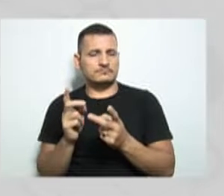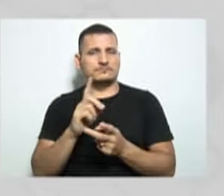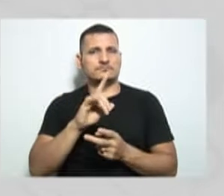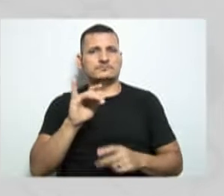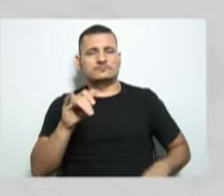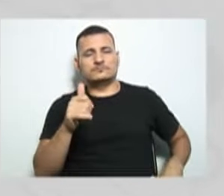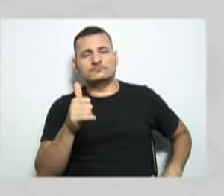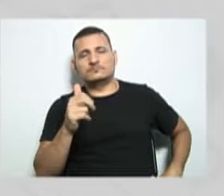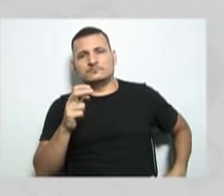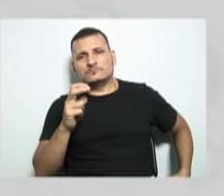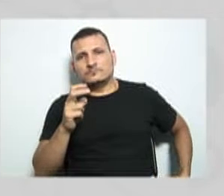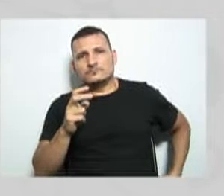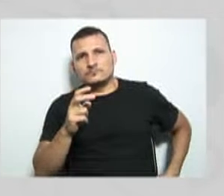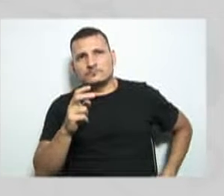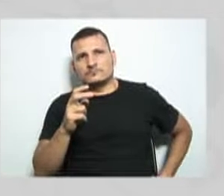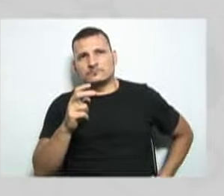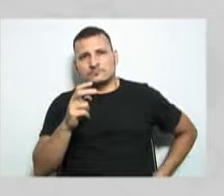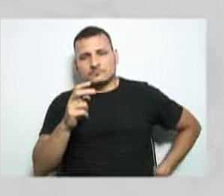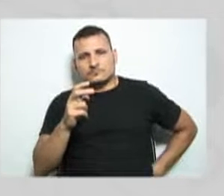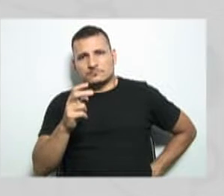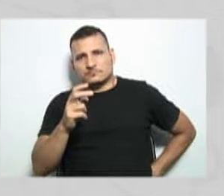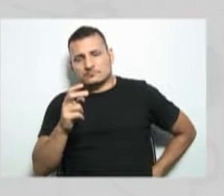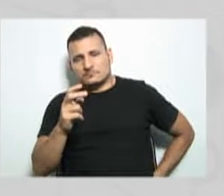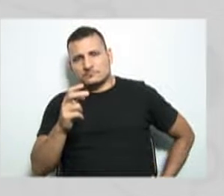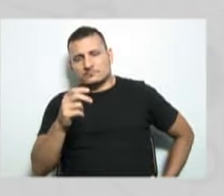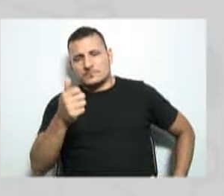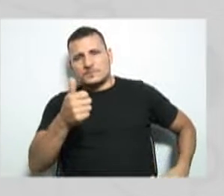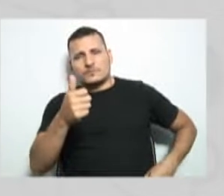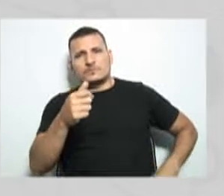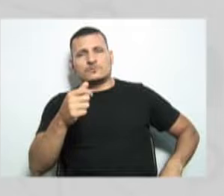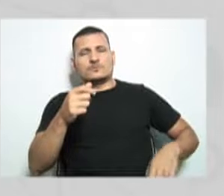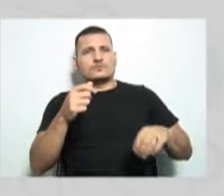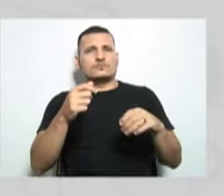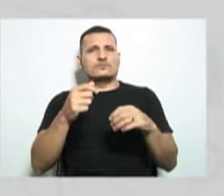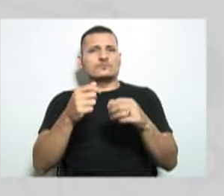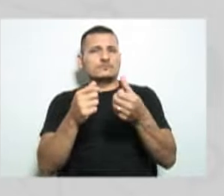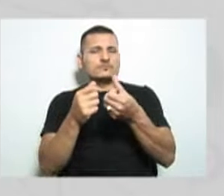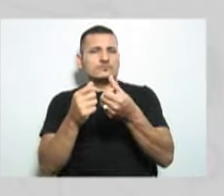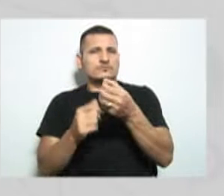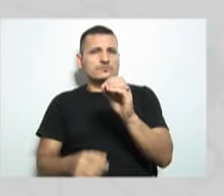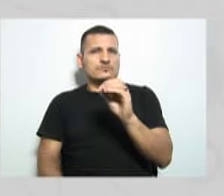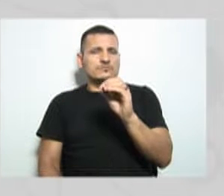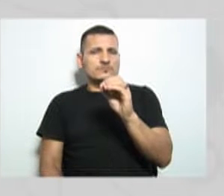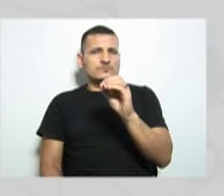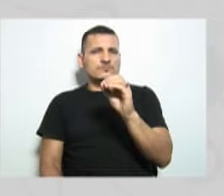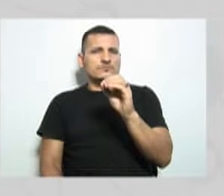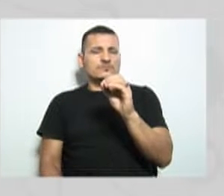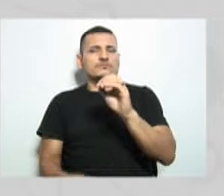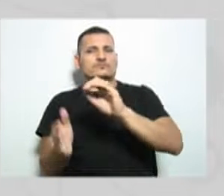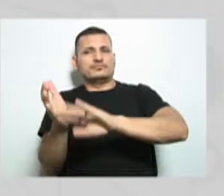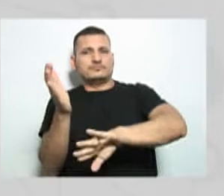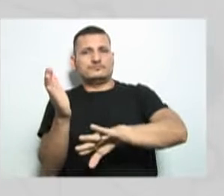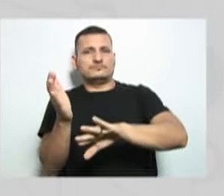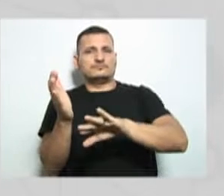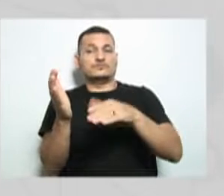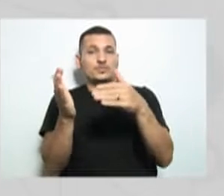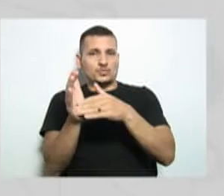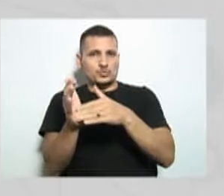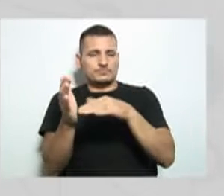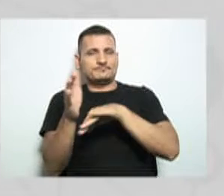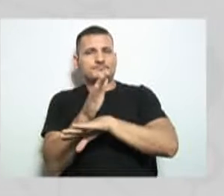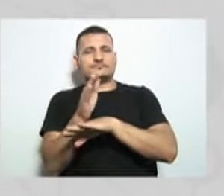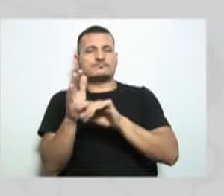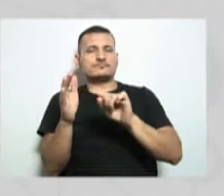15. Vou dar saída primeiro em quem? Nos 60, porque foi o último que entrou. Logo em seguida, que eu pego